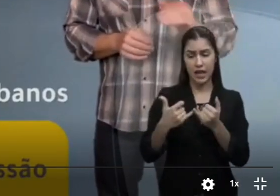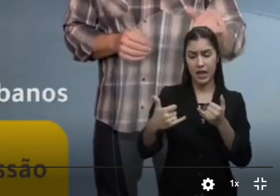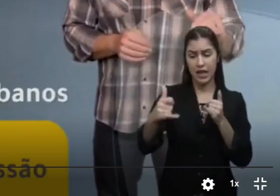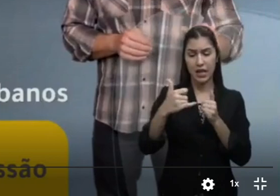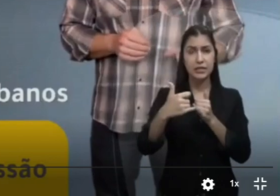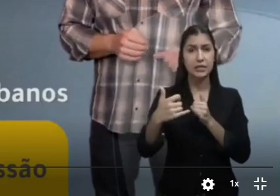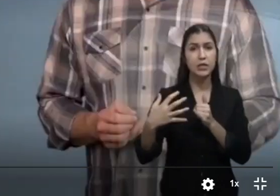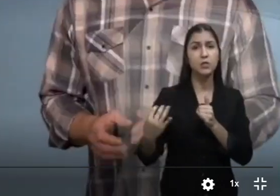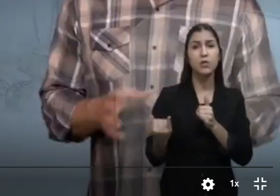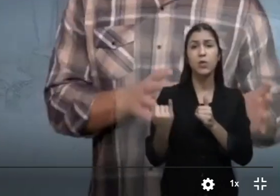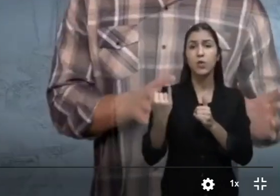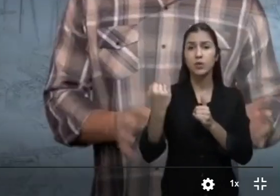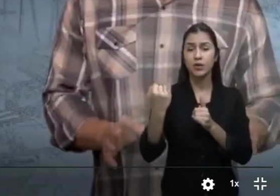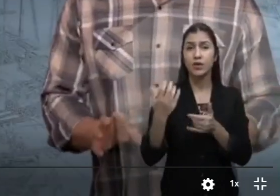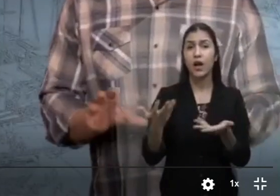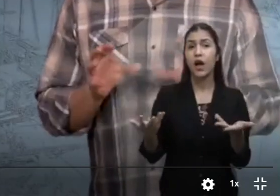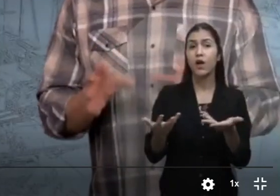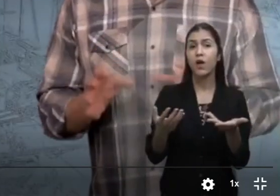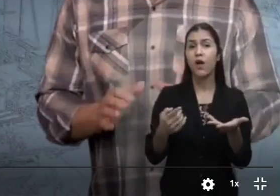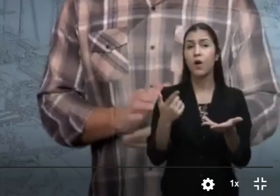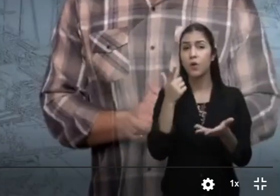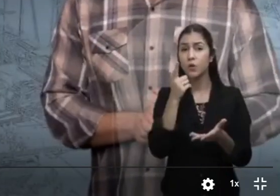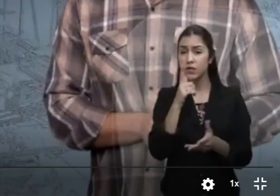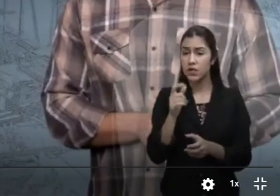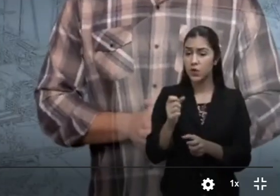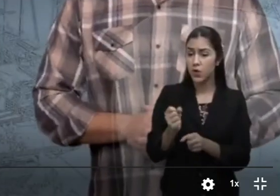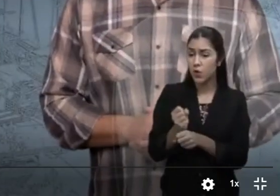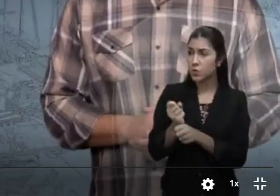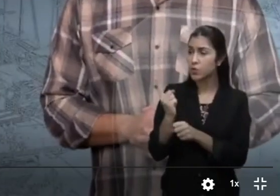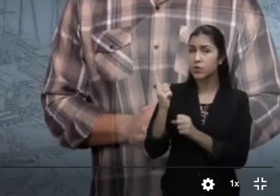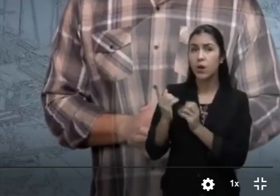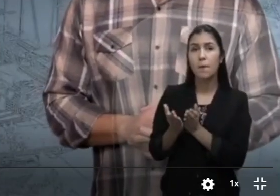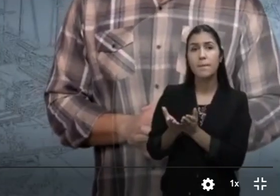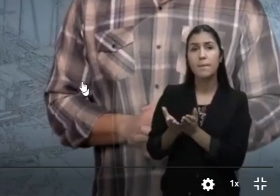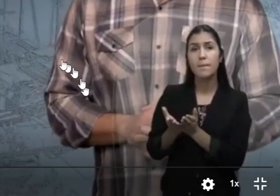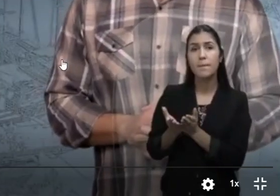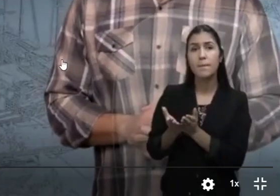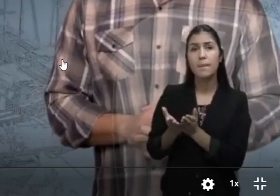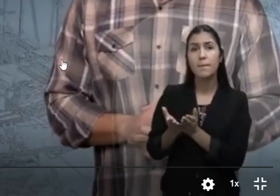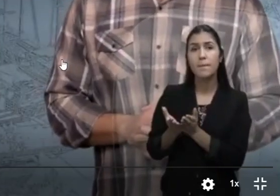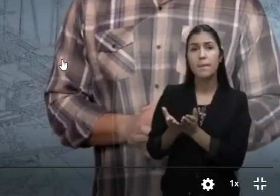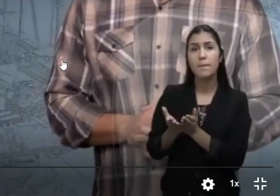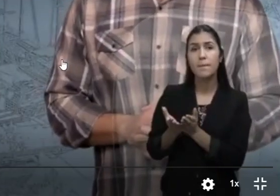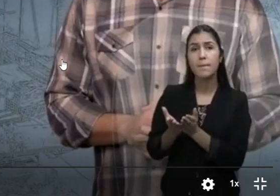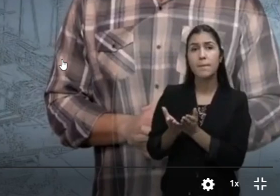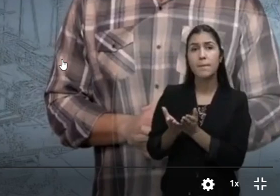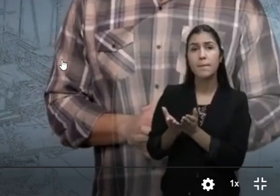são fundamentais. Agora, para a construção de portos, é essencial o